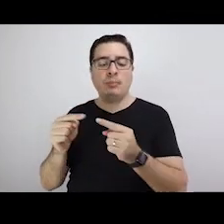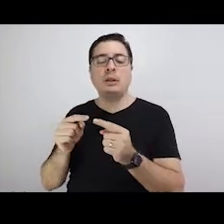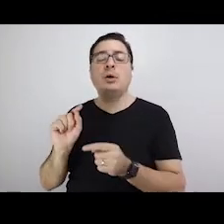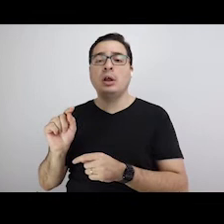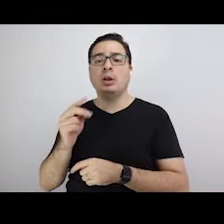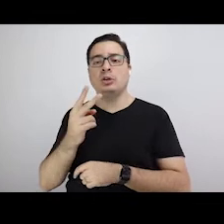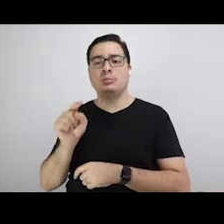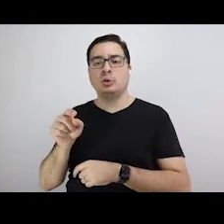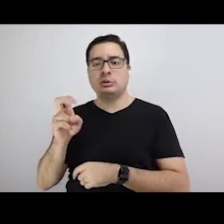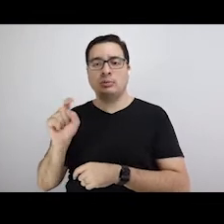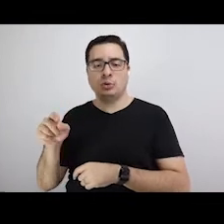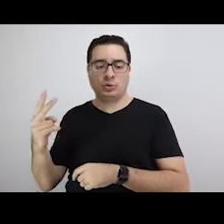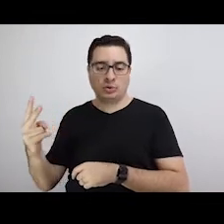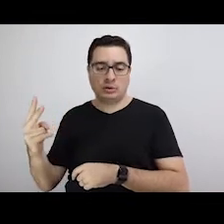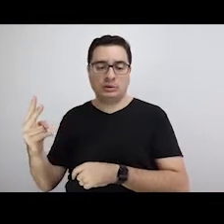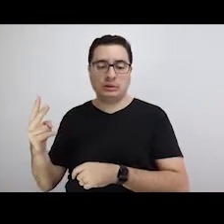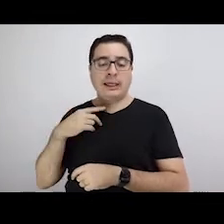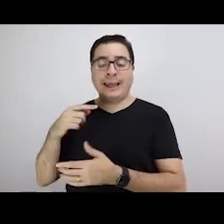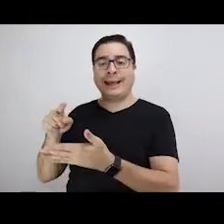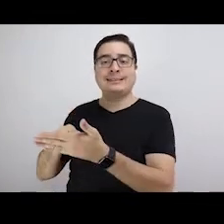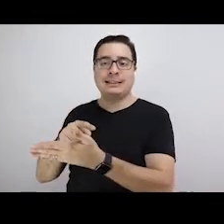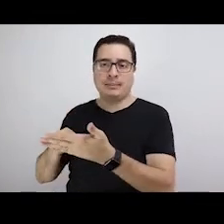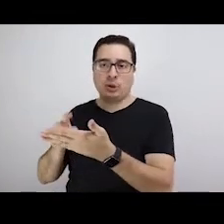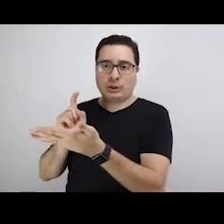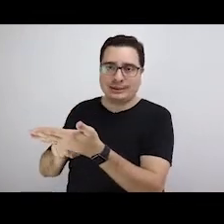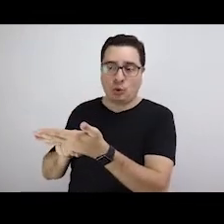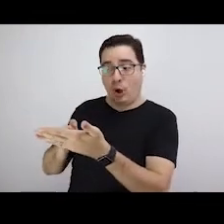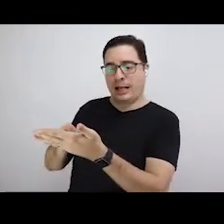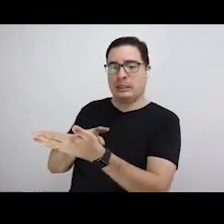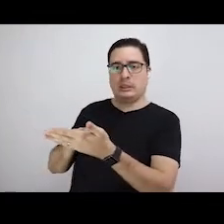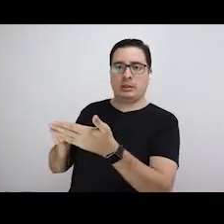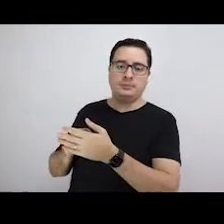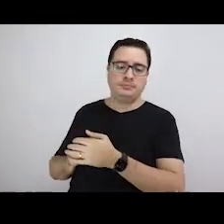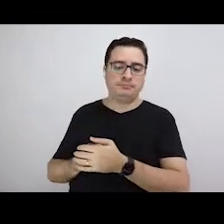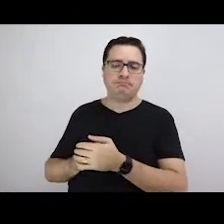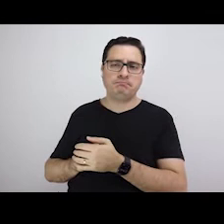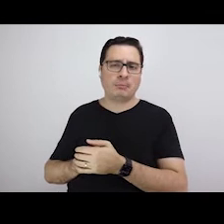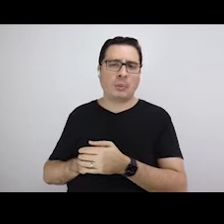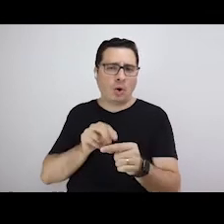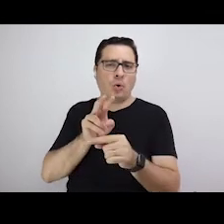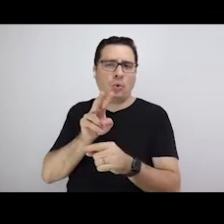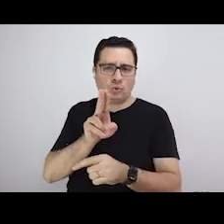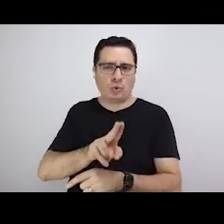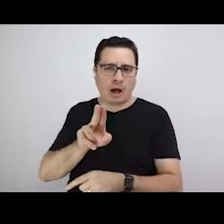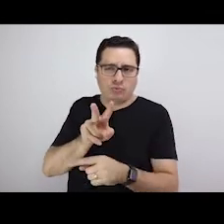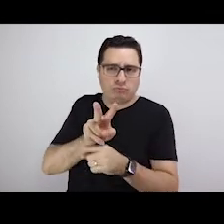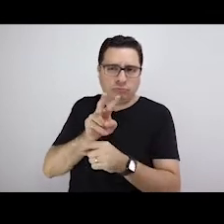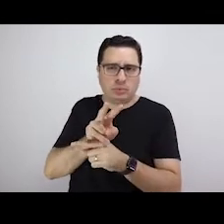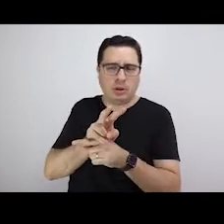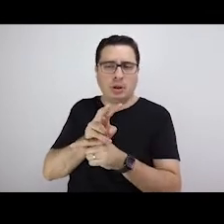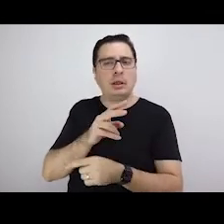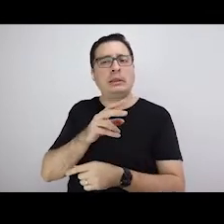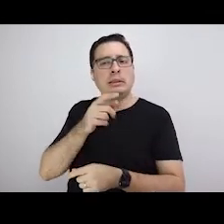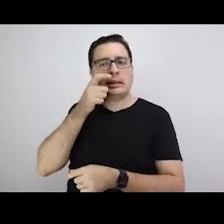2.5.2, cancelamento de acionamento. Tá, o controle do usuário é bem interessante no sentido de que você